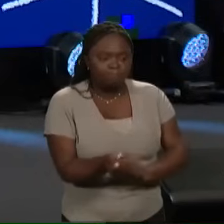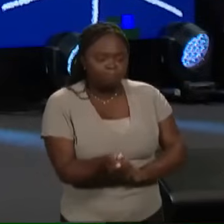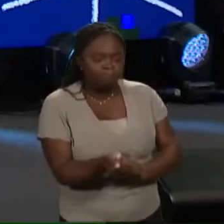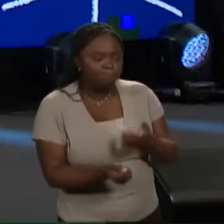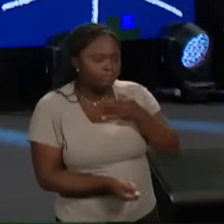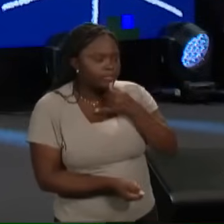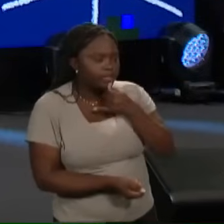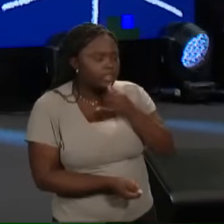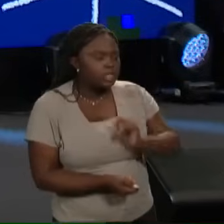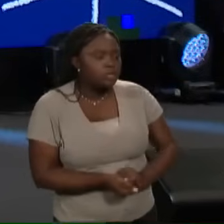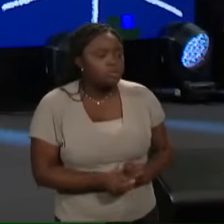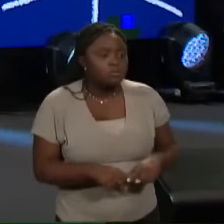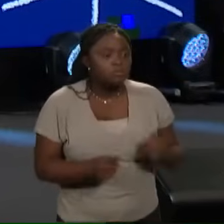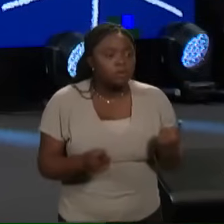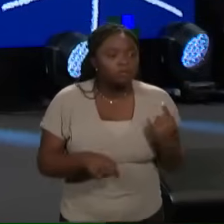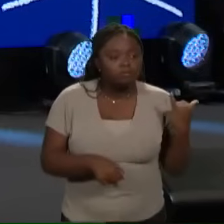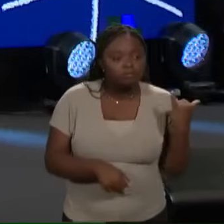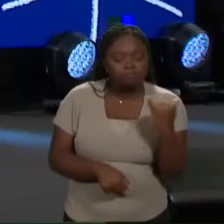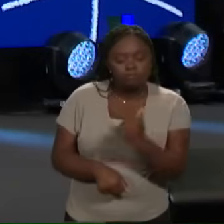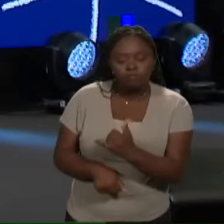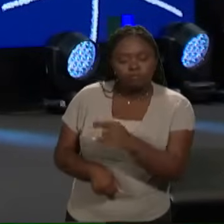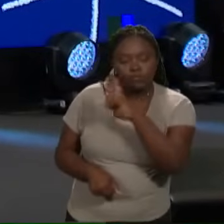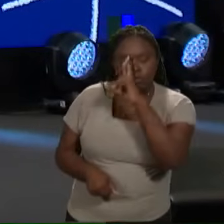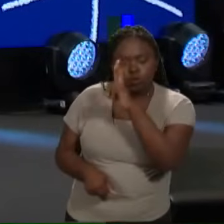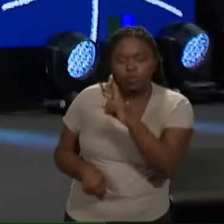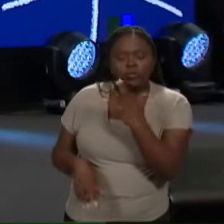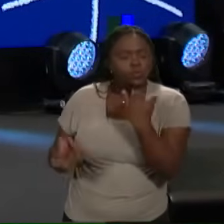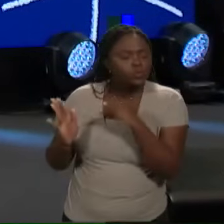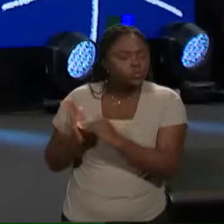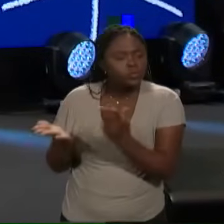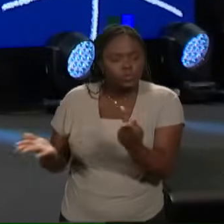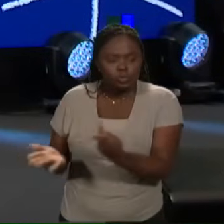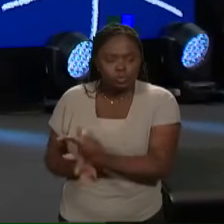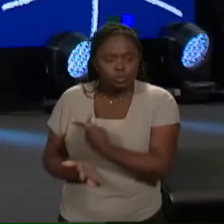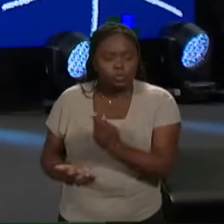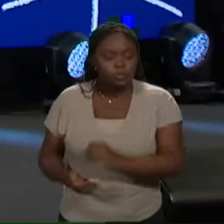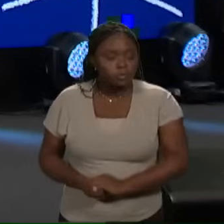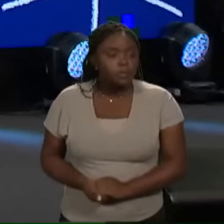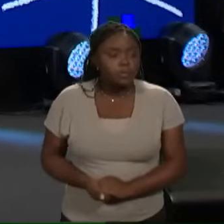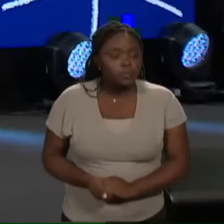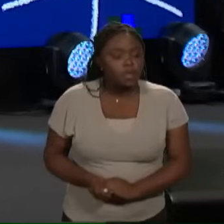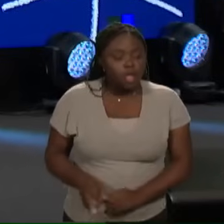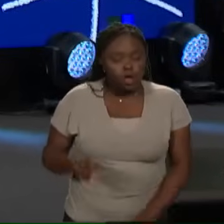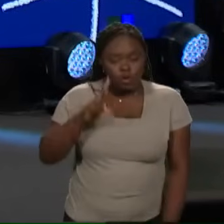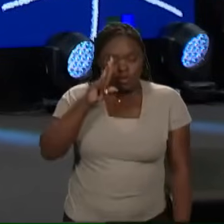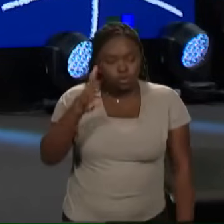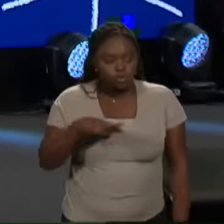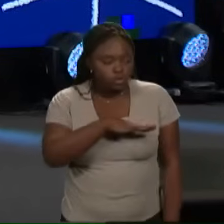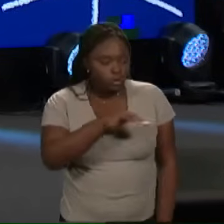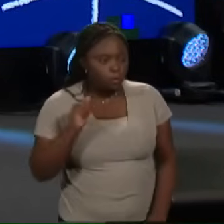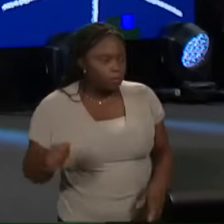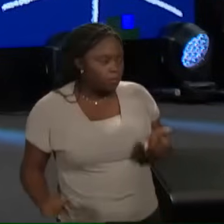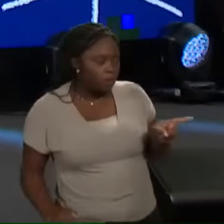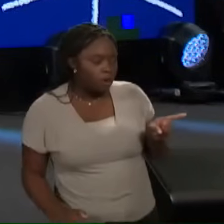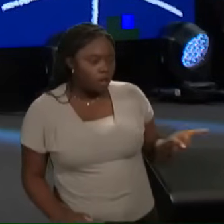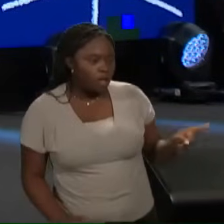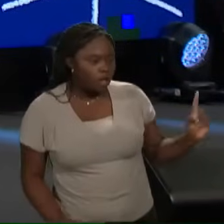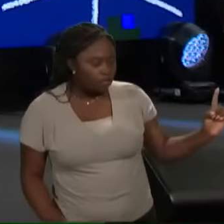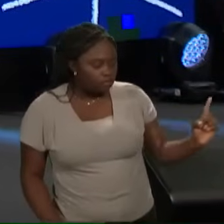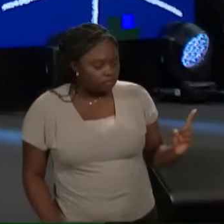muito tristes e foram contar ao seu senhor tudo o que havia acontecido. Então o senhor chamou o servo e disse: Servo